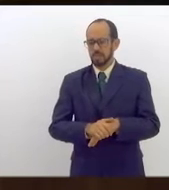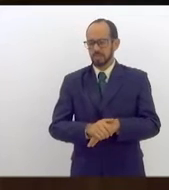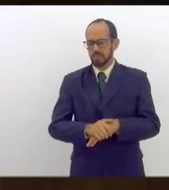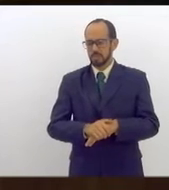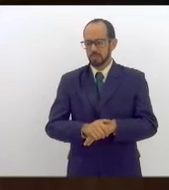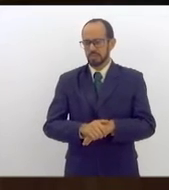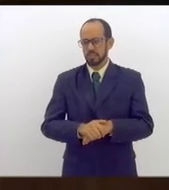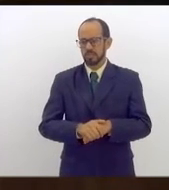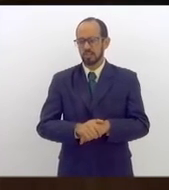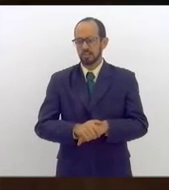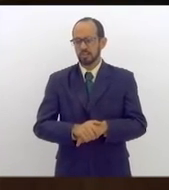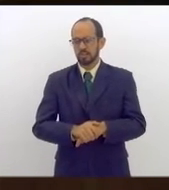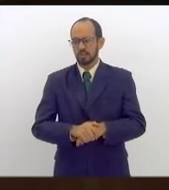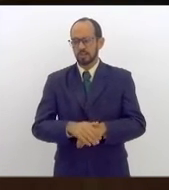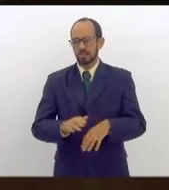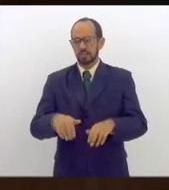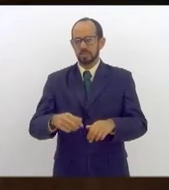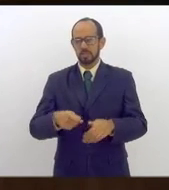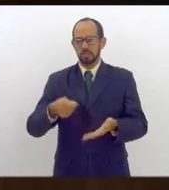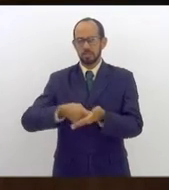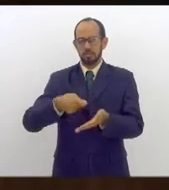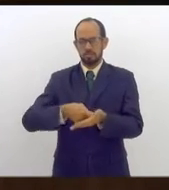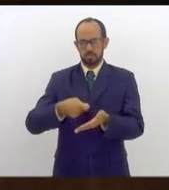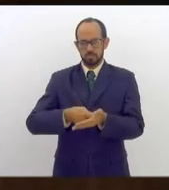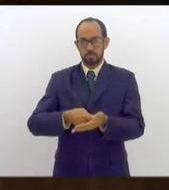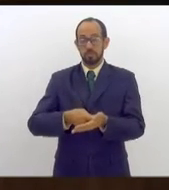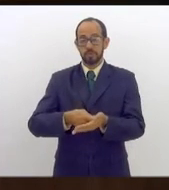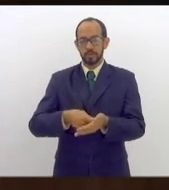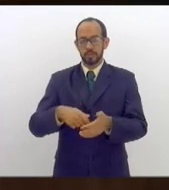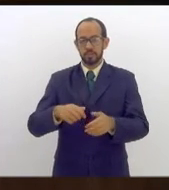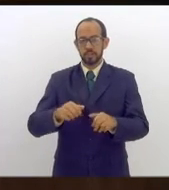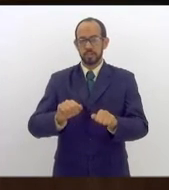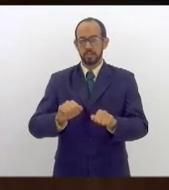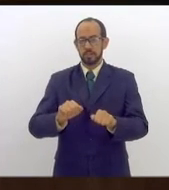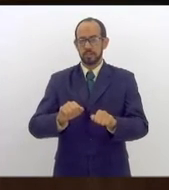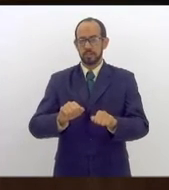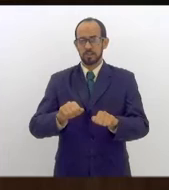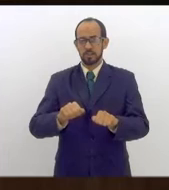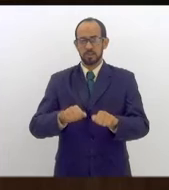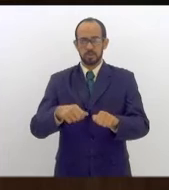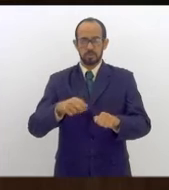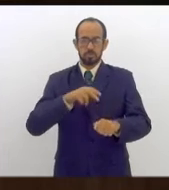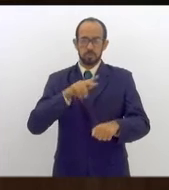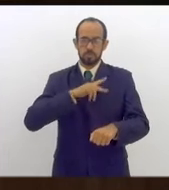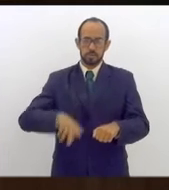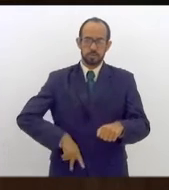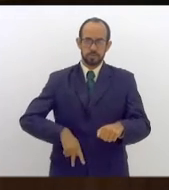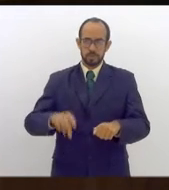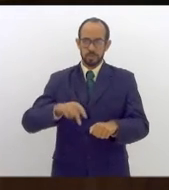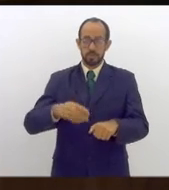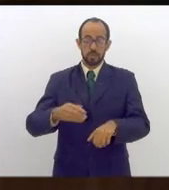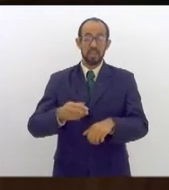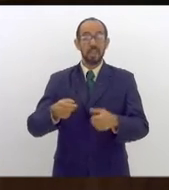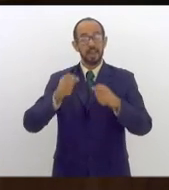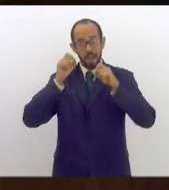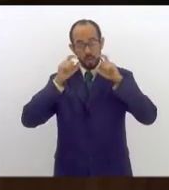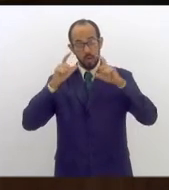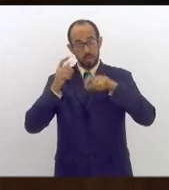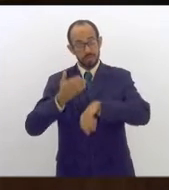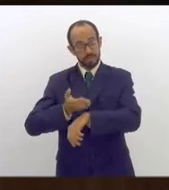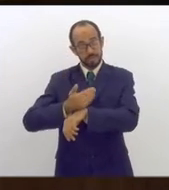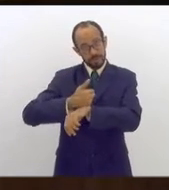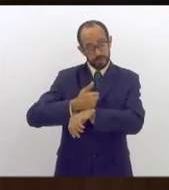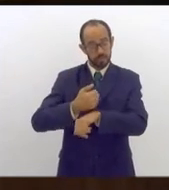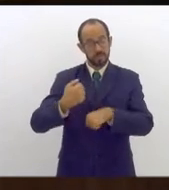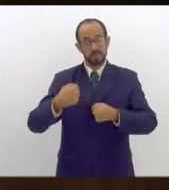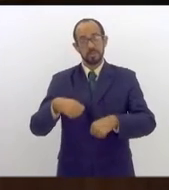final, obrigou o nosso presidente a acordar hoje às 5h30, quando normalmente ele acorda às 5h45. Né?